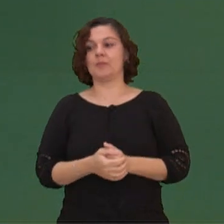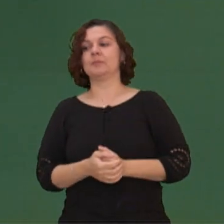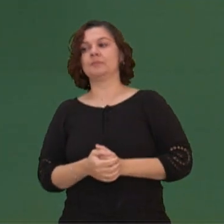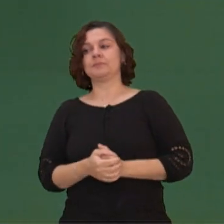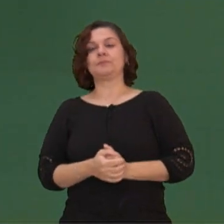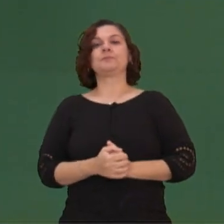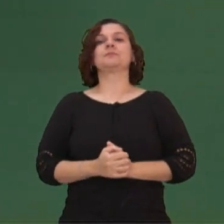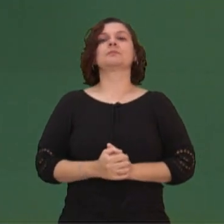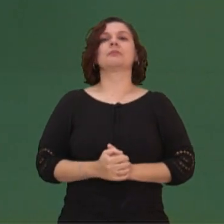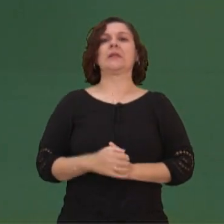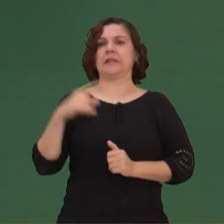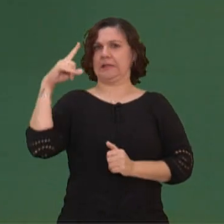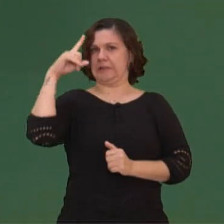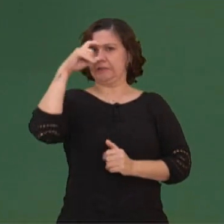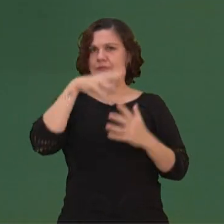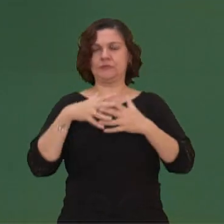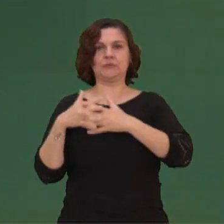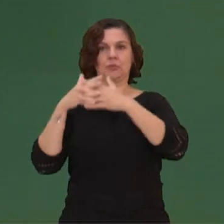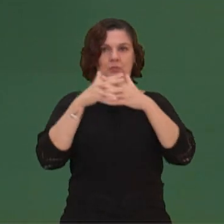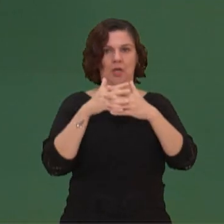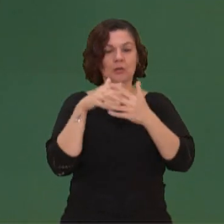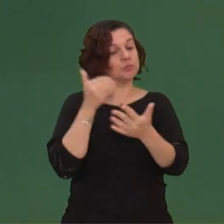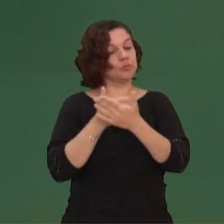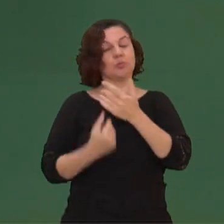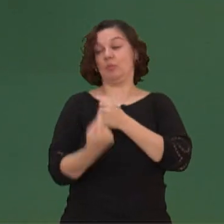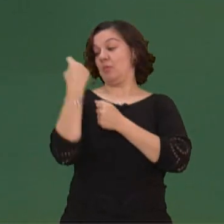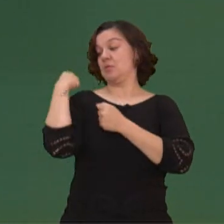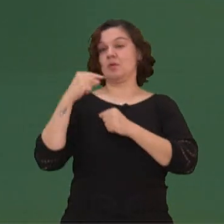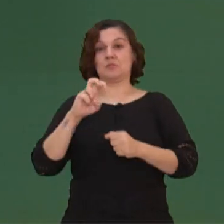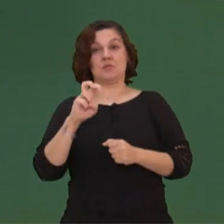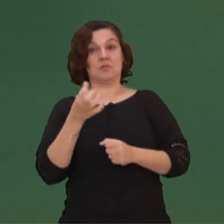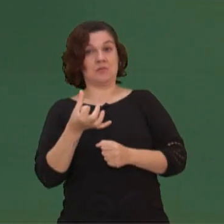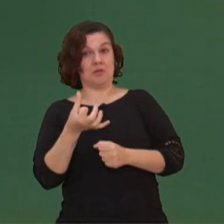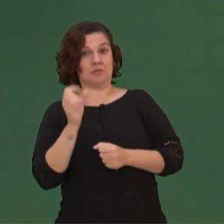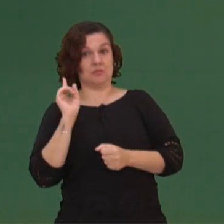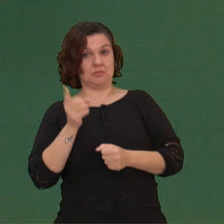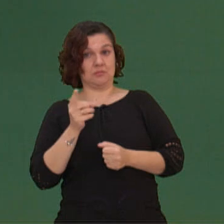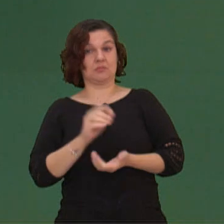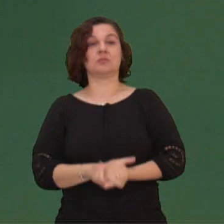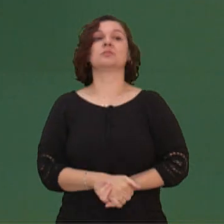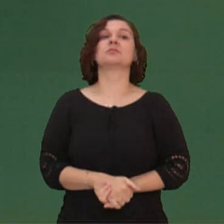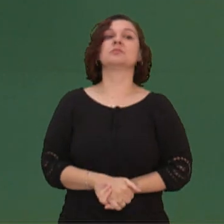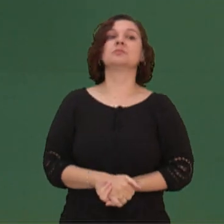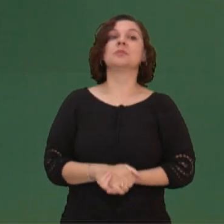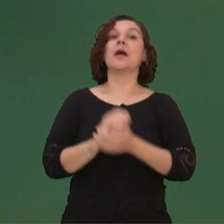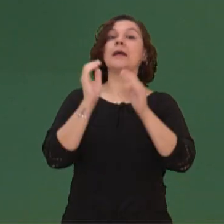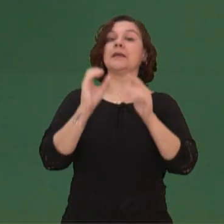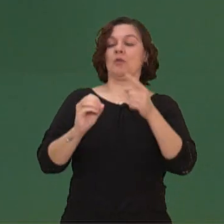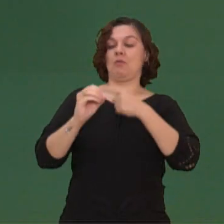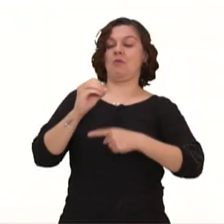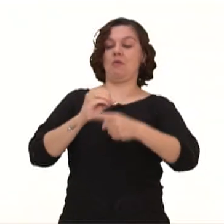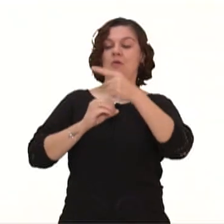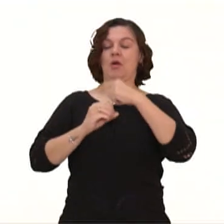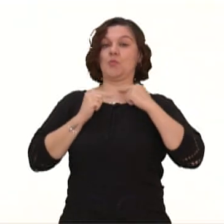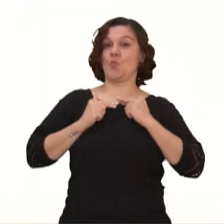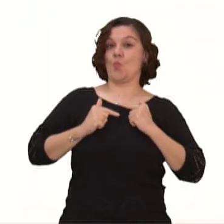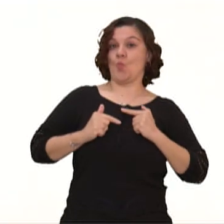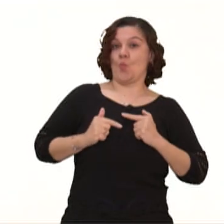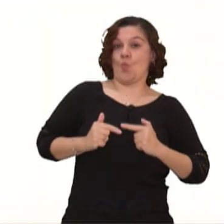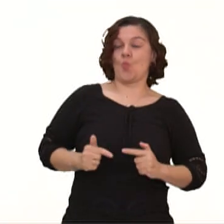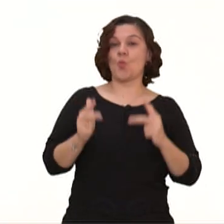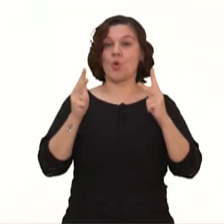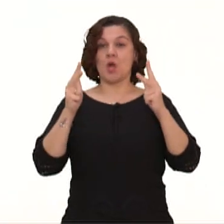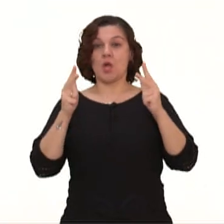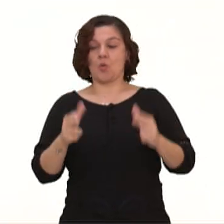revisão. Está com dificuldade? Volta na aula 5 e 6. Um átomo é neutro quando o total de